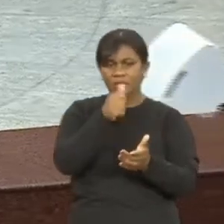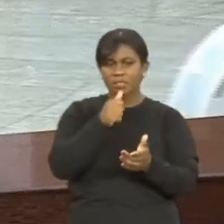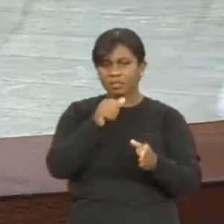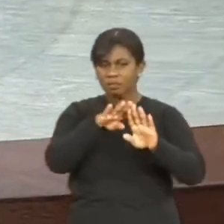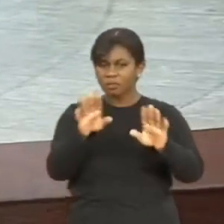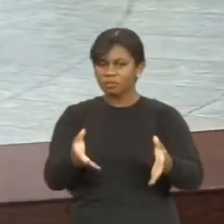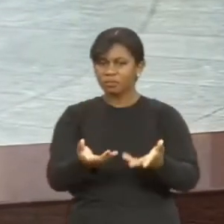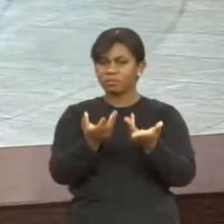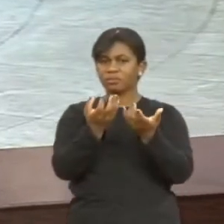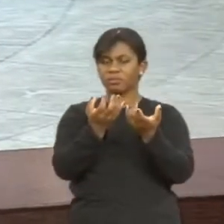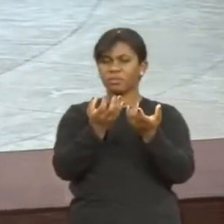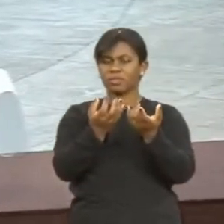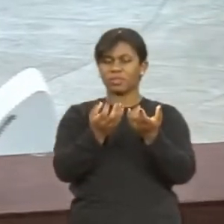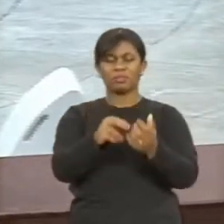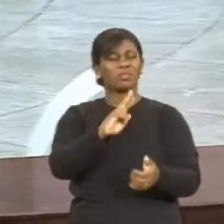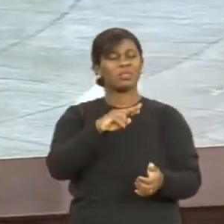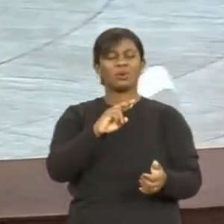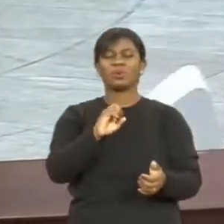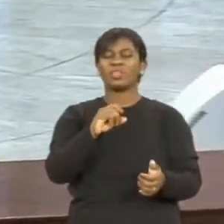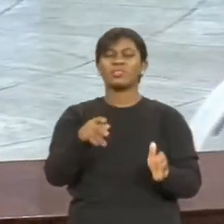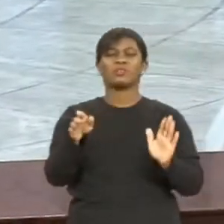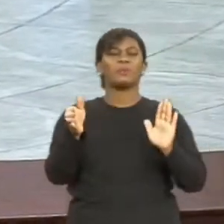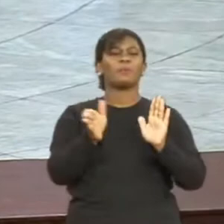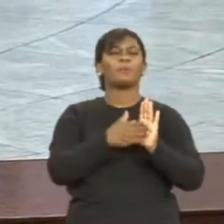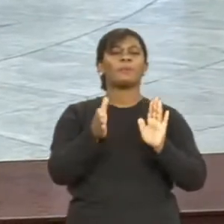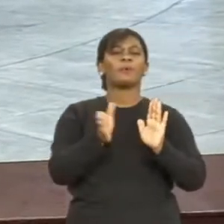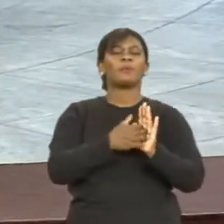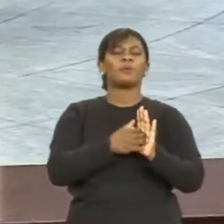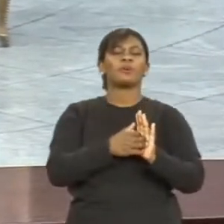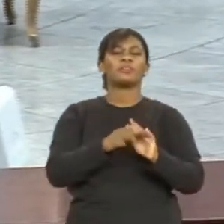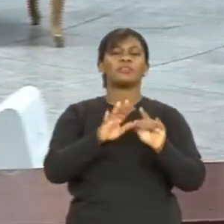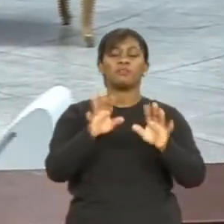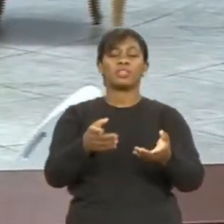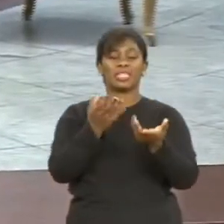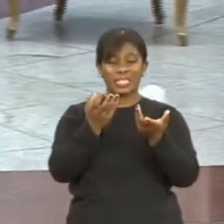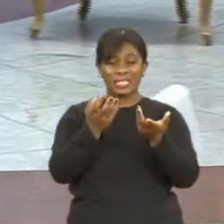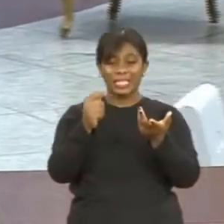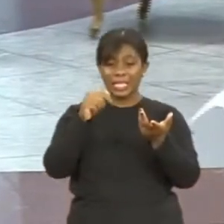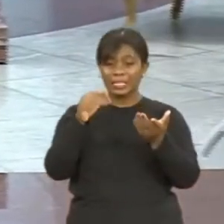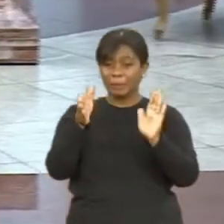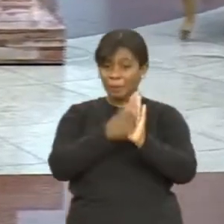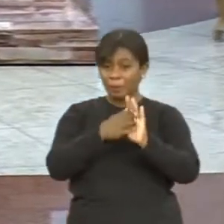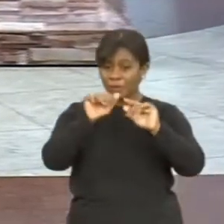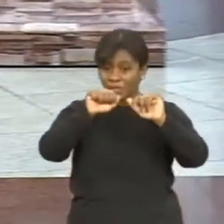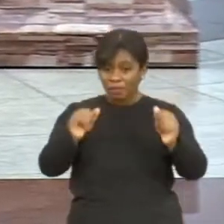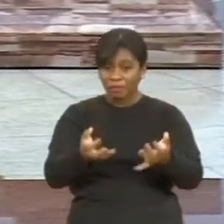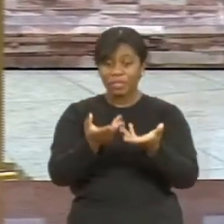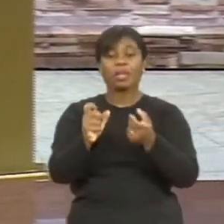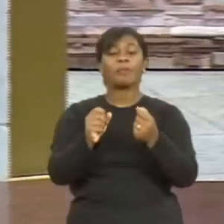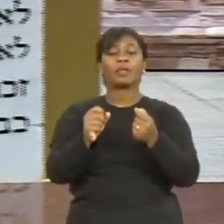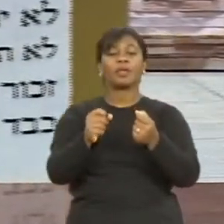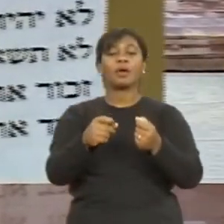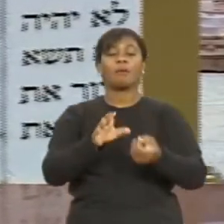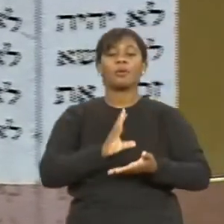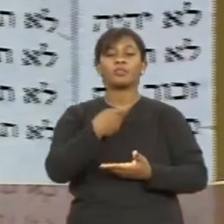santa. Você não entendeu. Essa fogueira santa veio para salvar sua alma. Essa fogueira santa veio para te acender. Essa